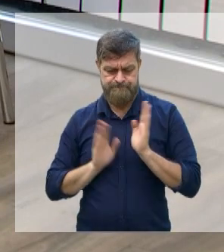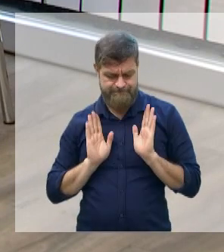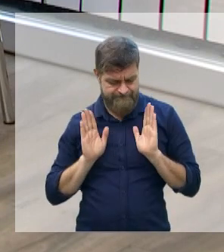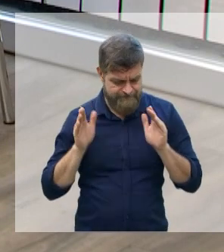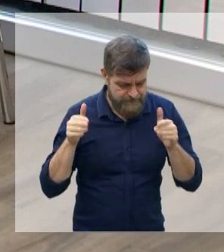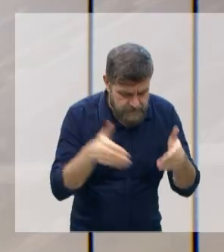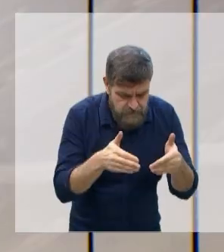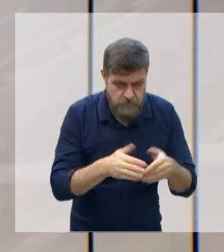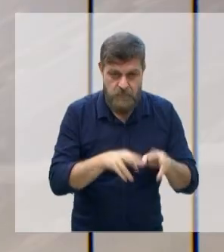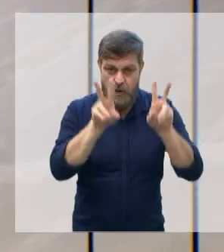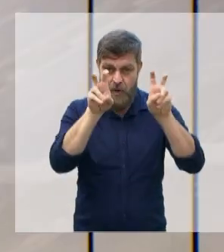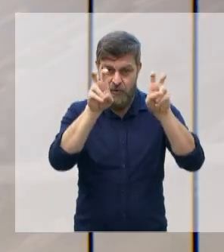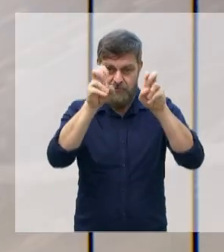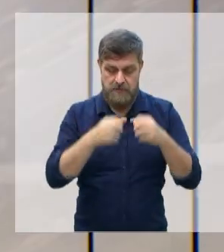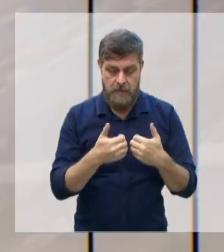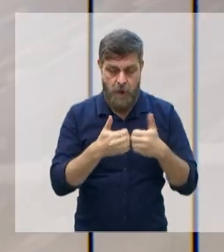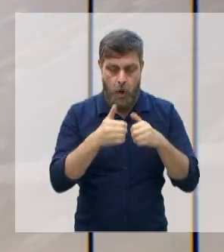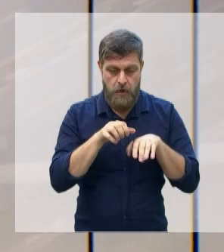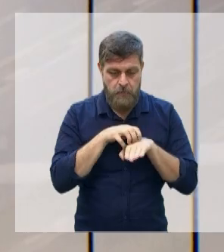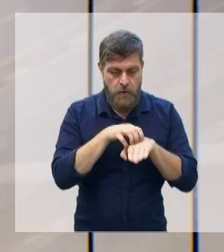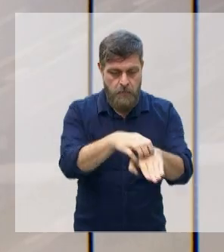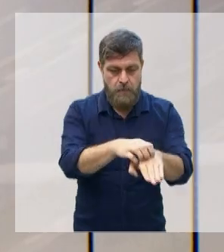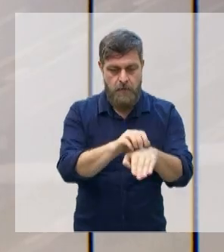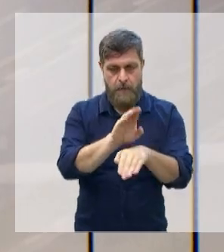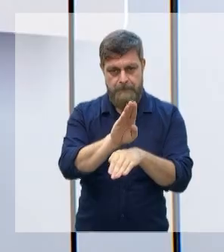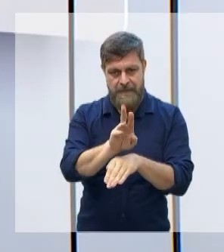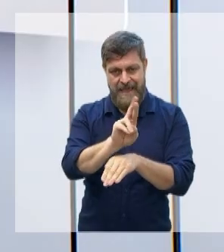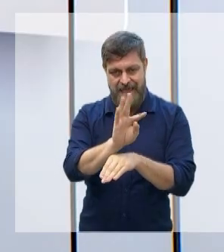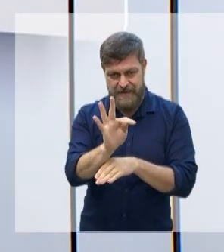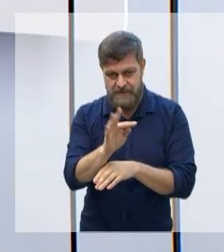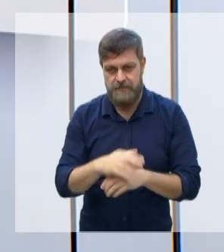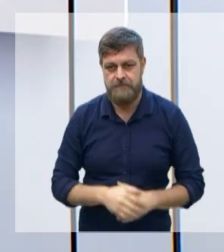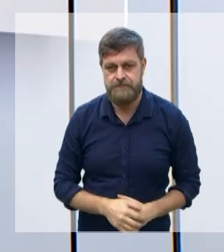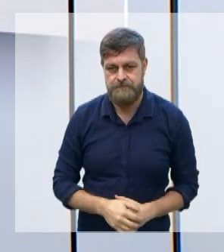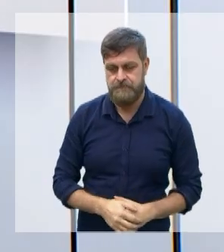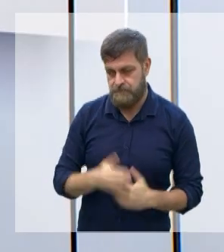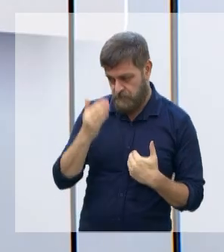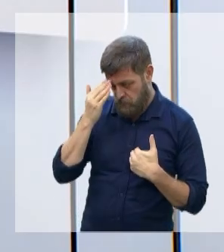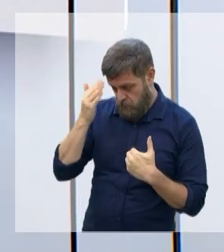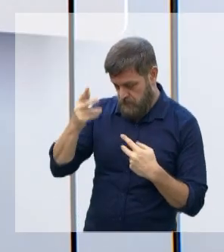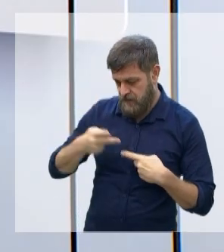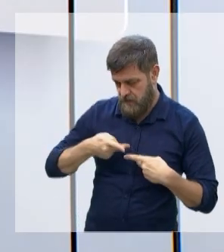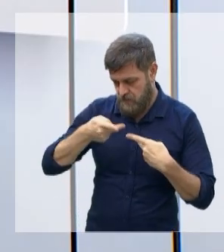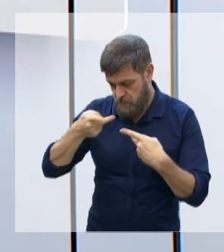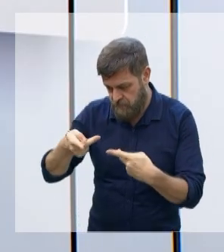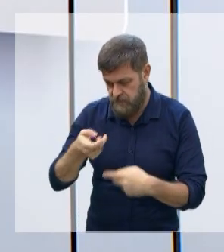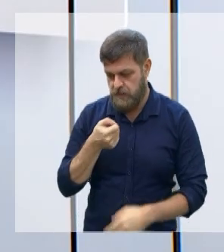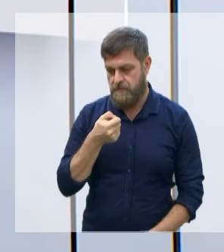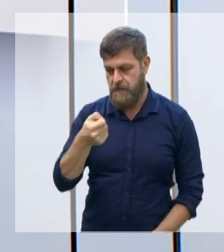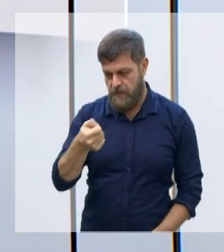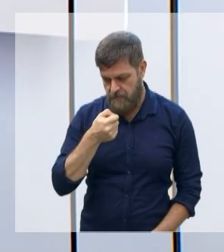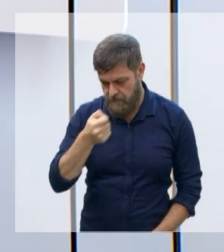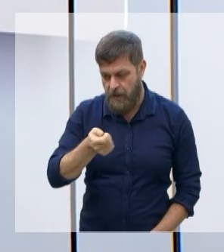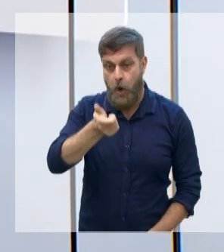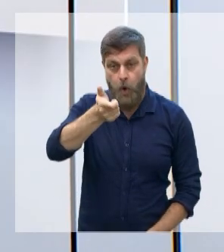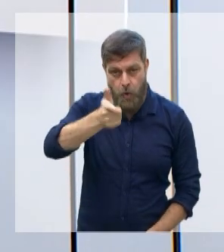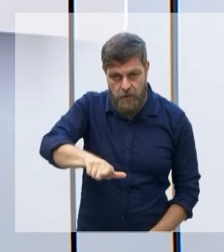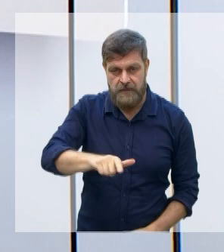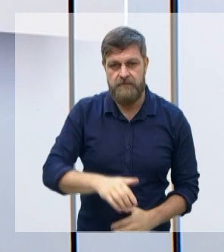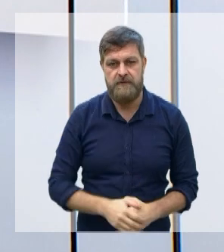em cima desse projeto tão importante para a mobilidade de campinas obrigado pelo convite está participando mais uma vez o programa